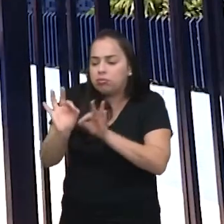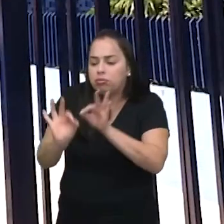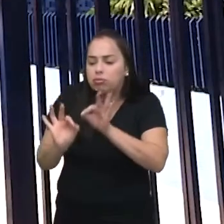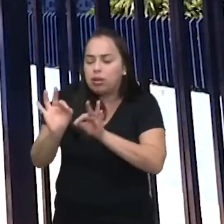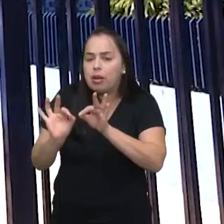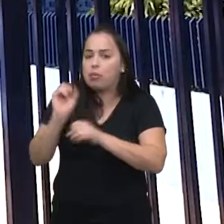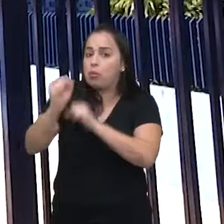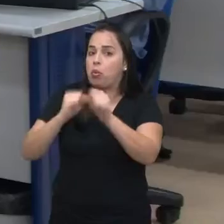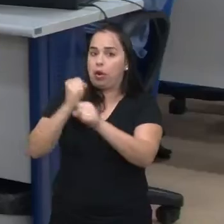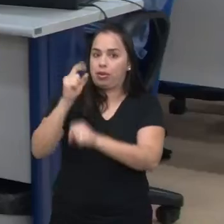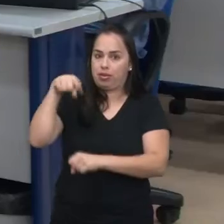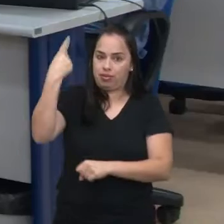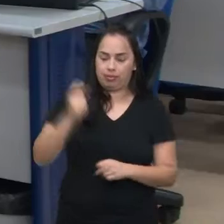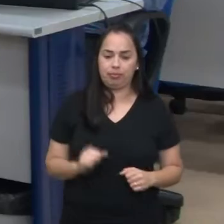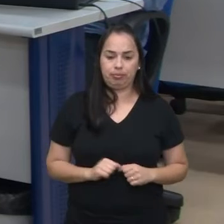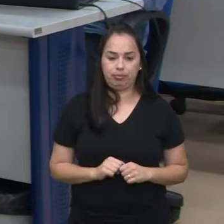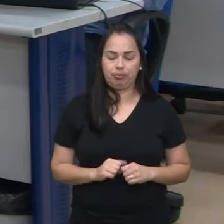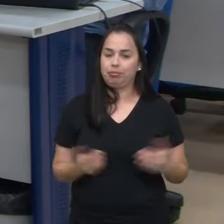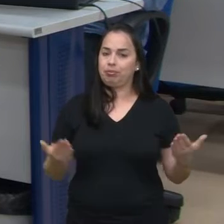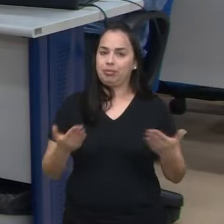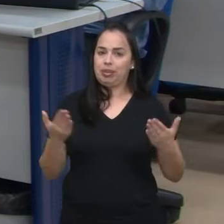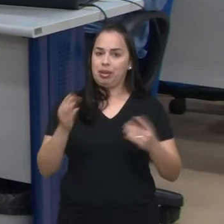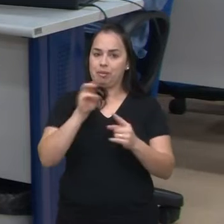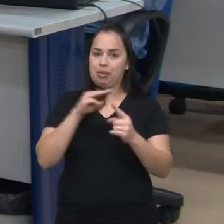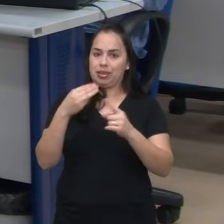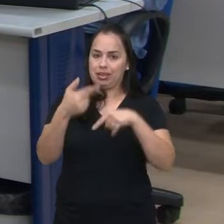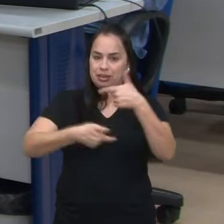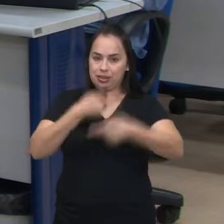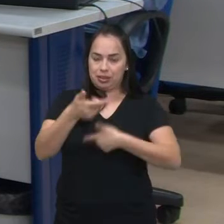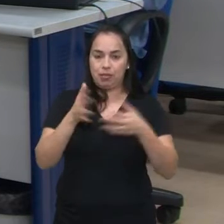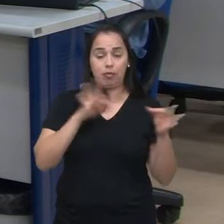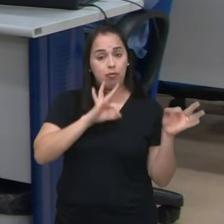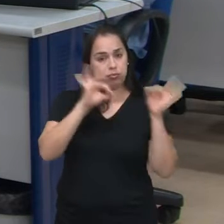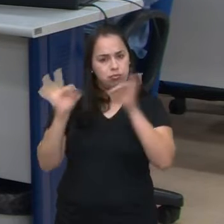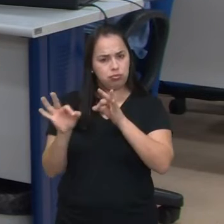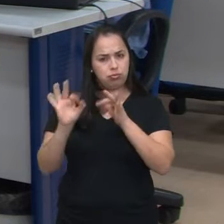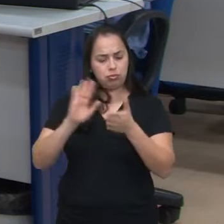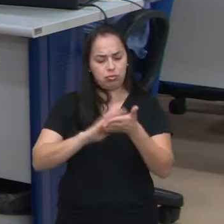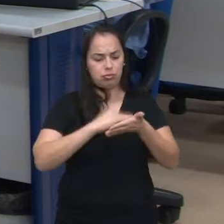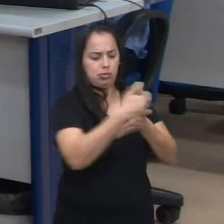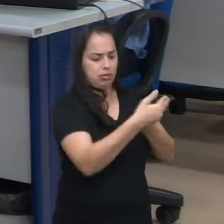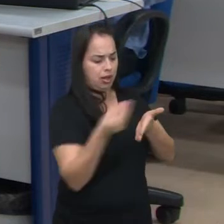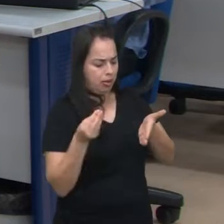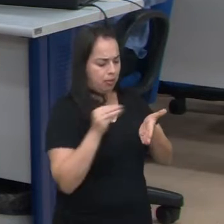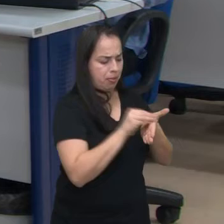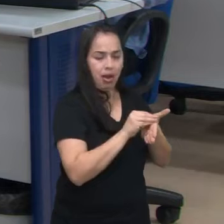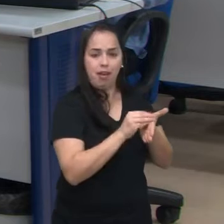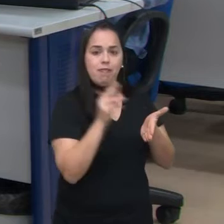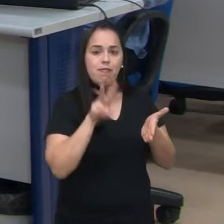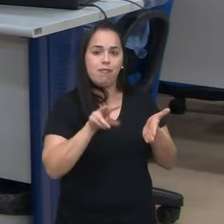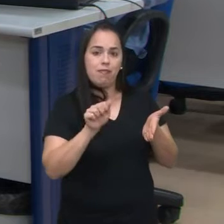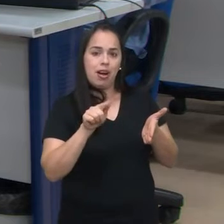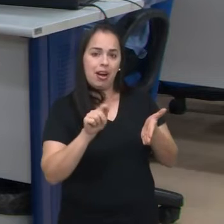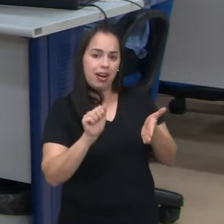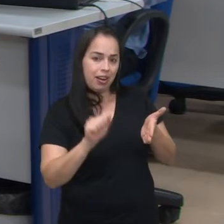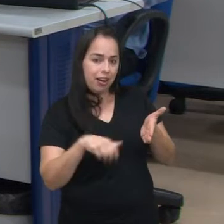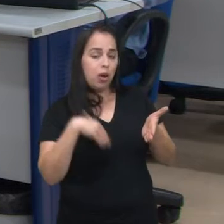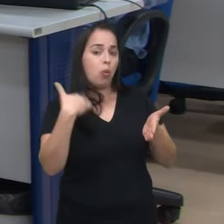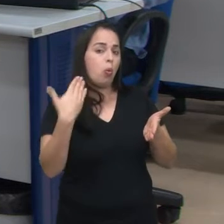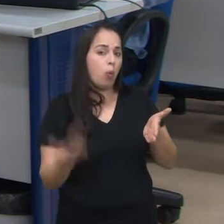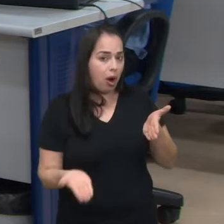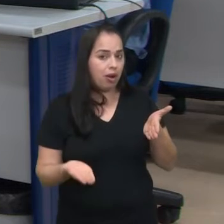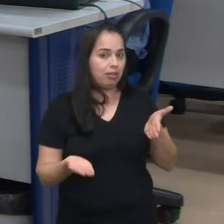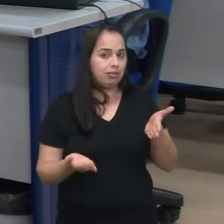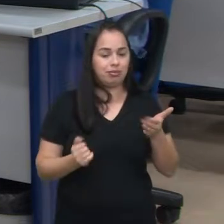orçamentárias previstas e o assunto agora é mercado de trabalho vamos ver na nossa com isso os quais são as vagas de emprego oferecidas